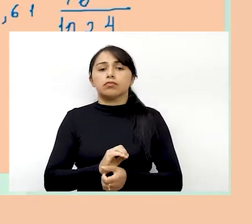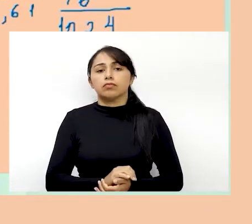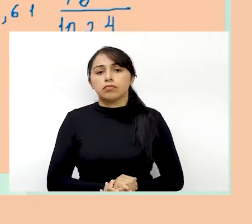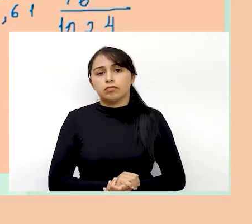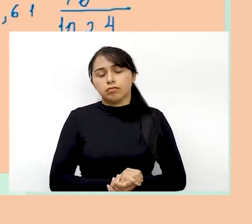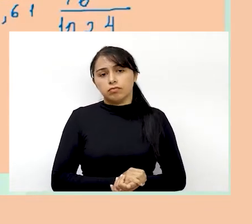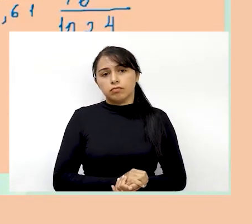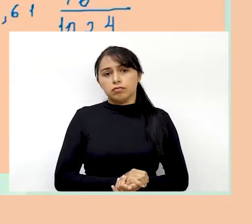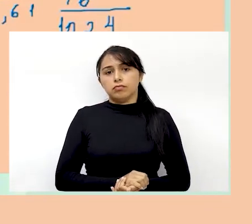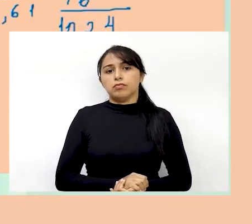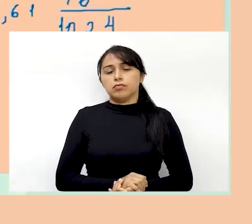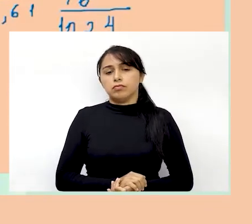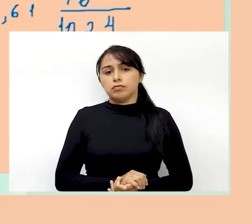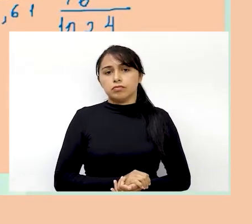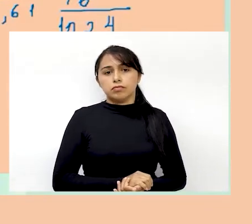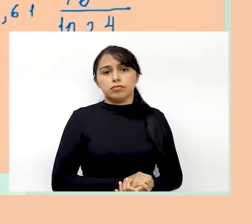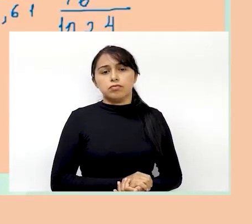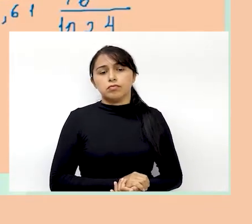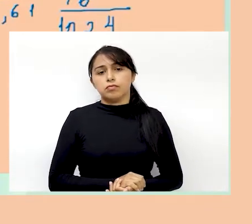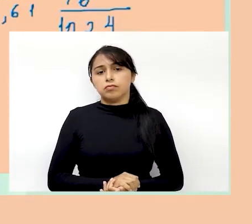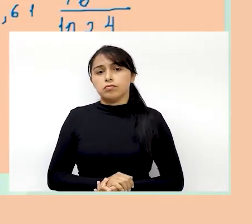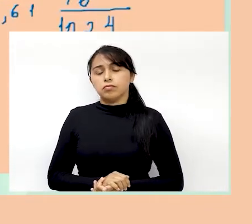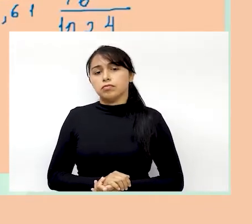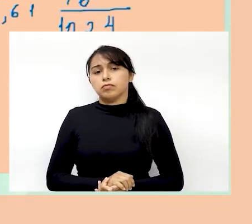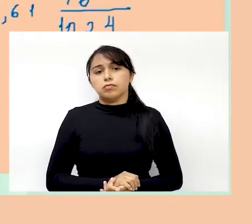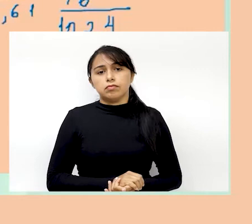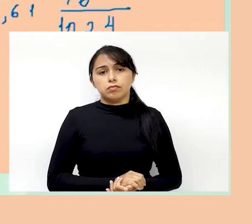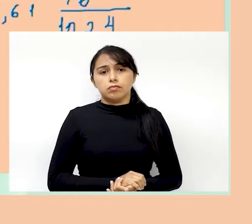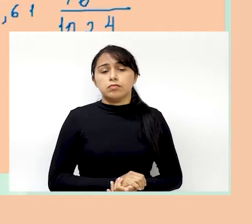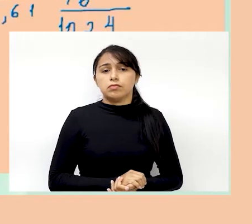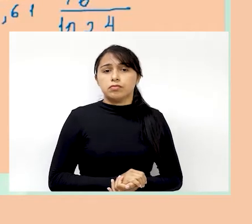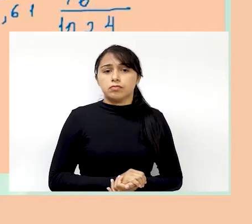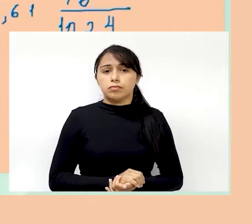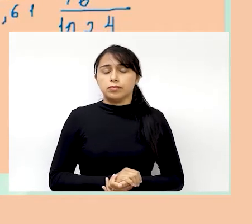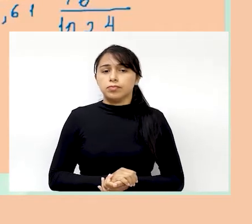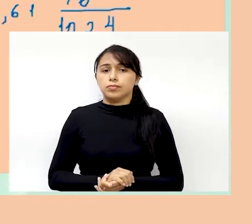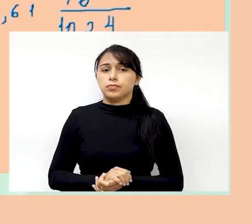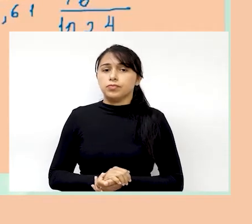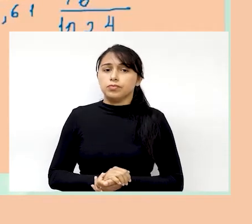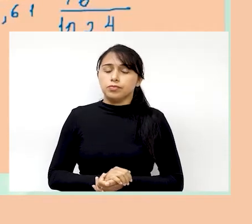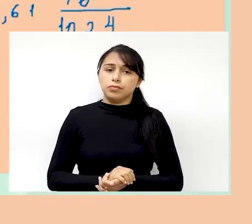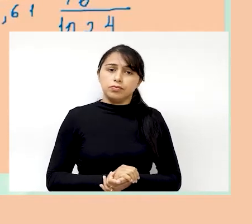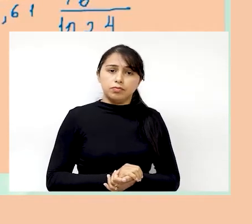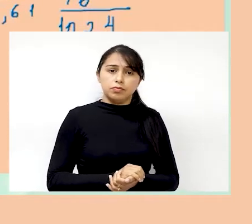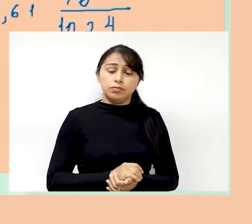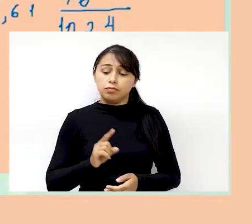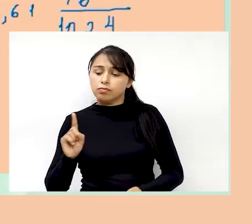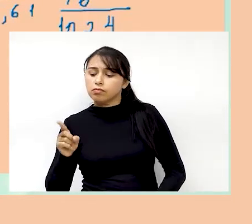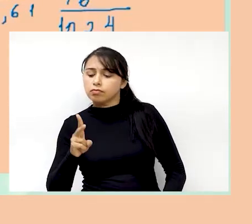soma, 4, 8 mais 8, 16, vai 1. 1 mais 6, 7 e 1.